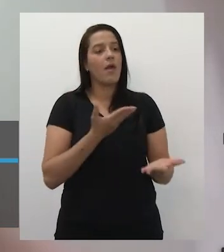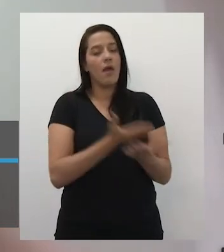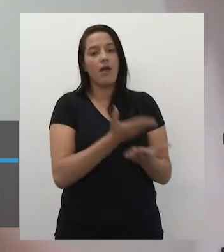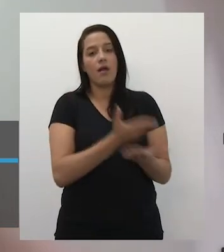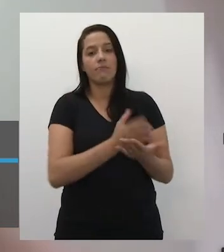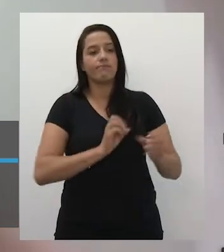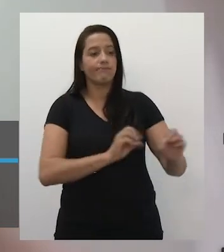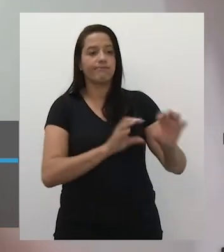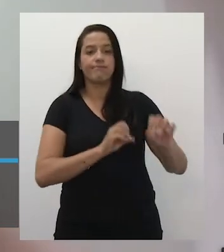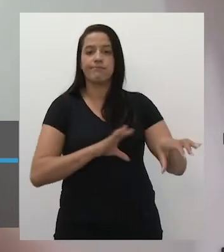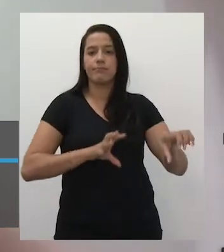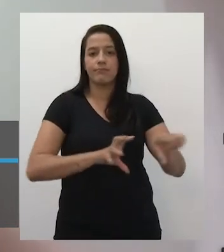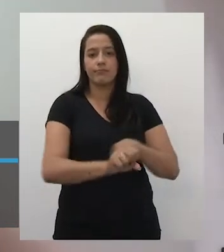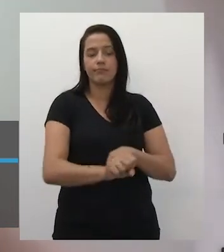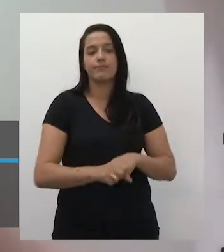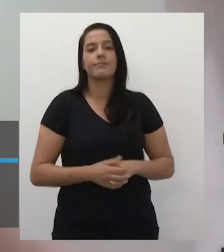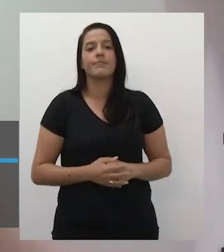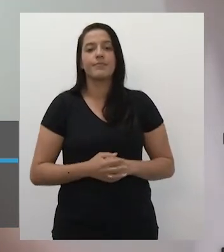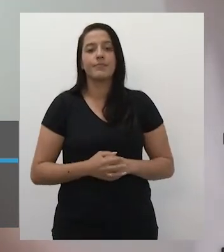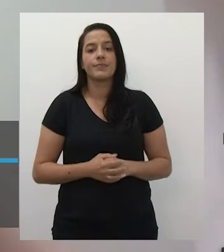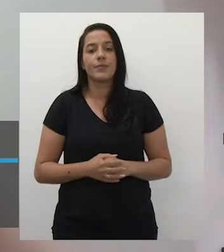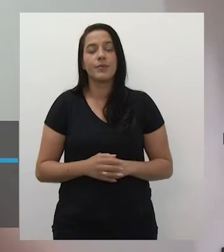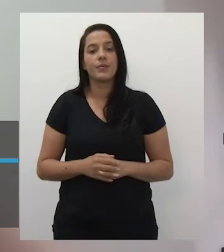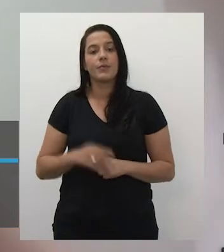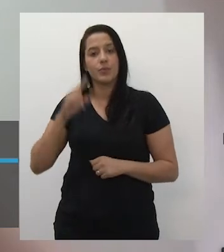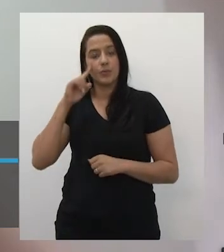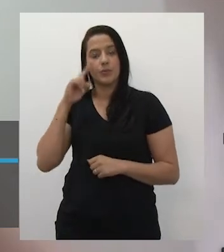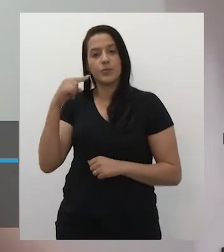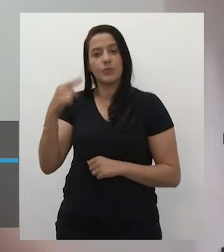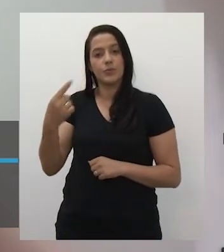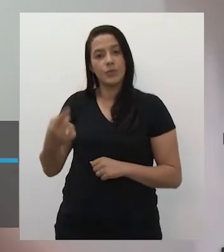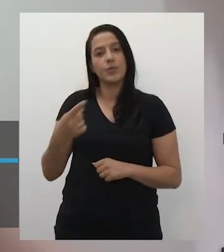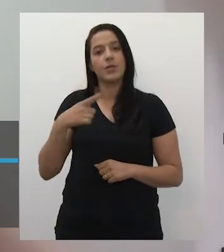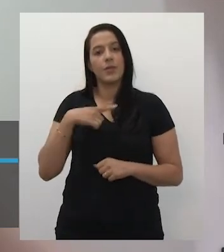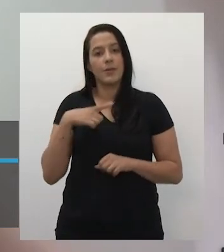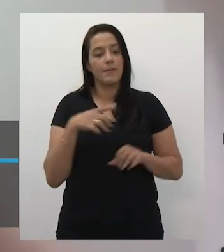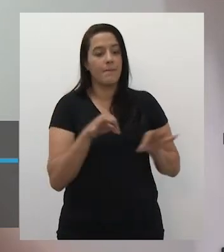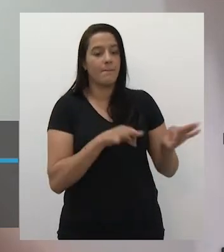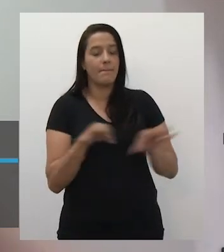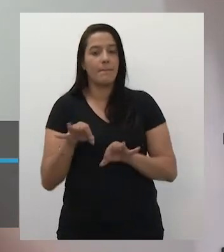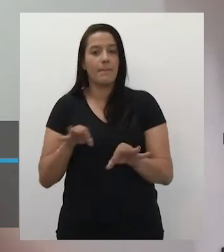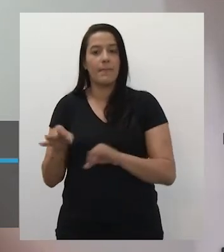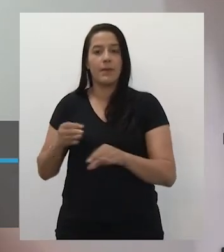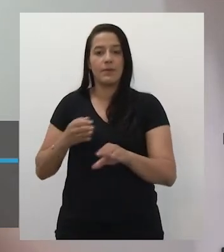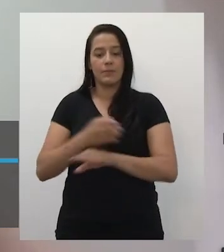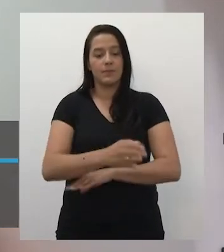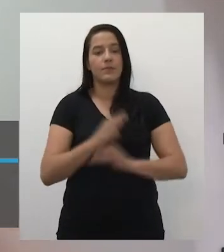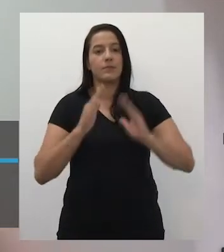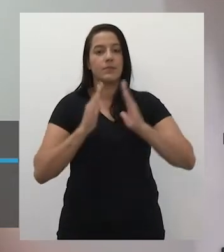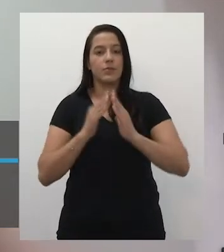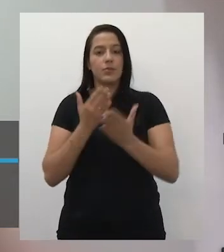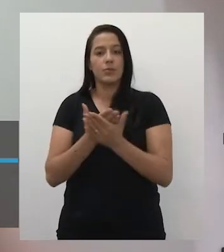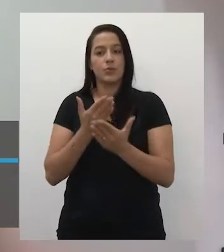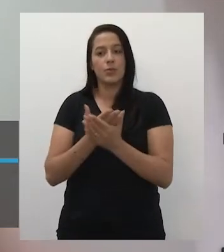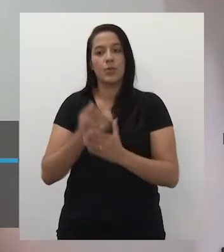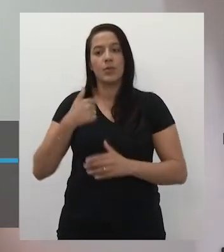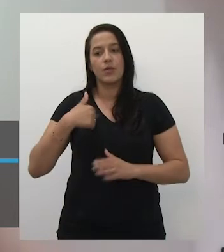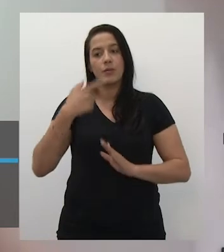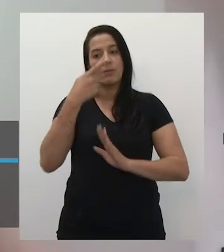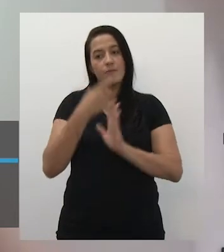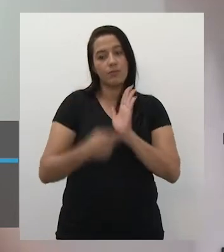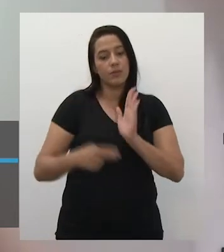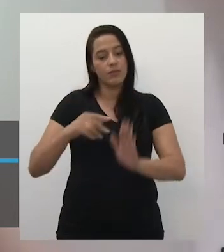acredito que as situações que não são boas servem para o nosso aprendizado e crescimento pessoal e profissional.